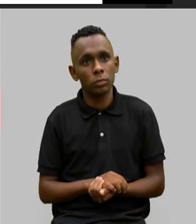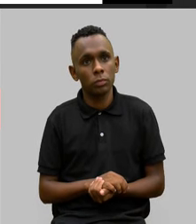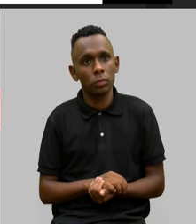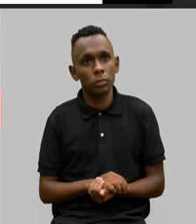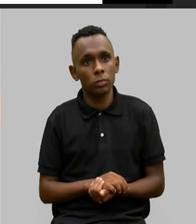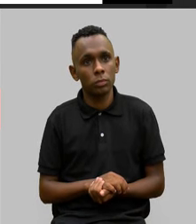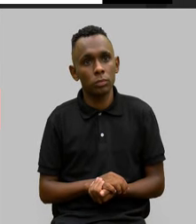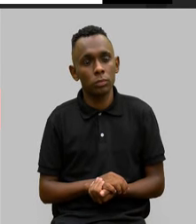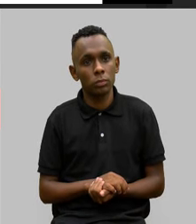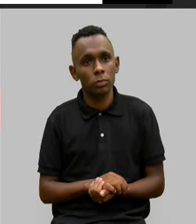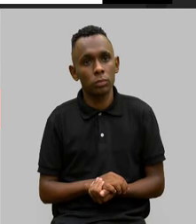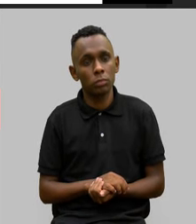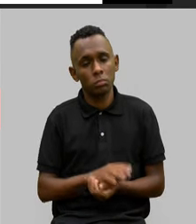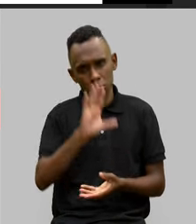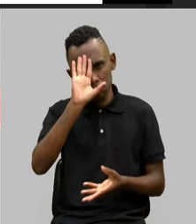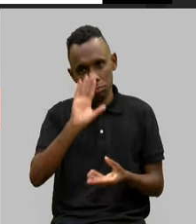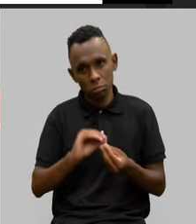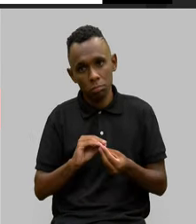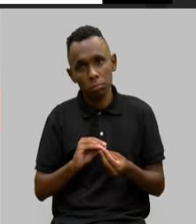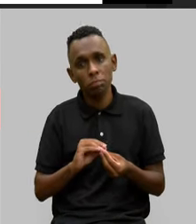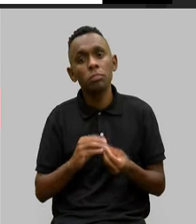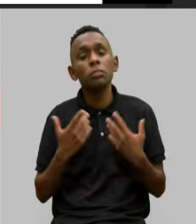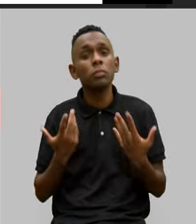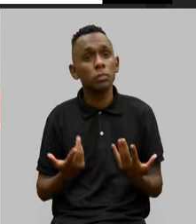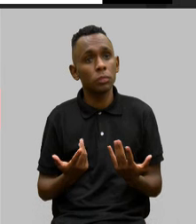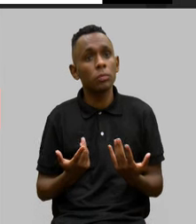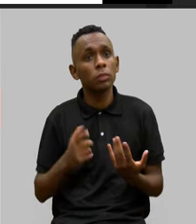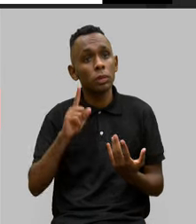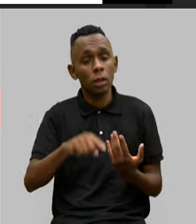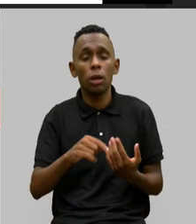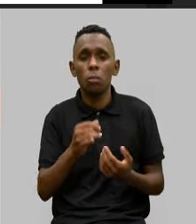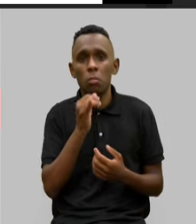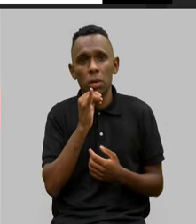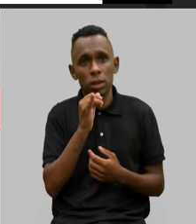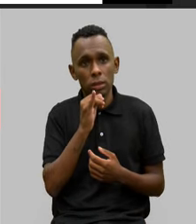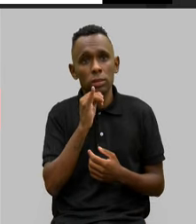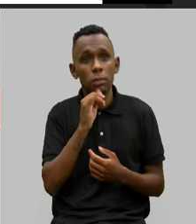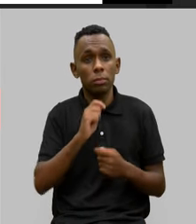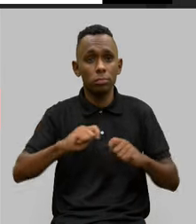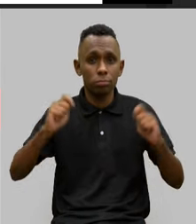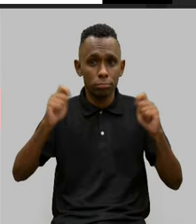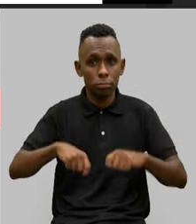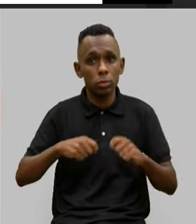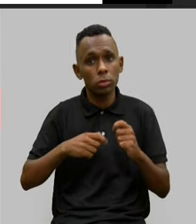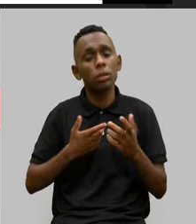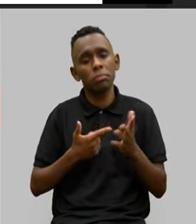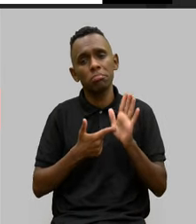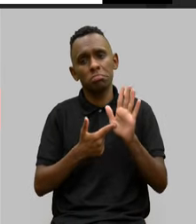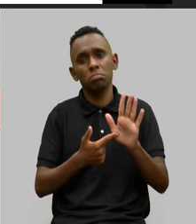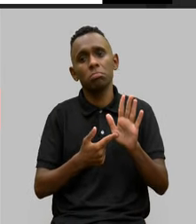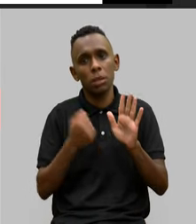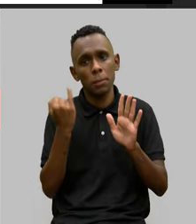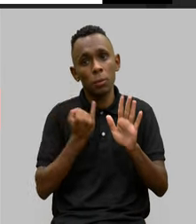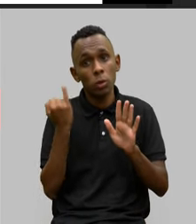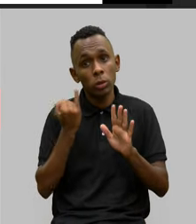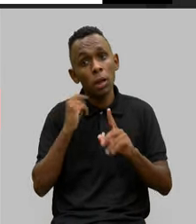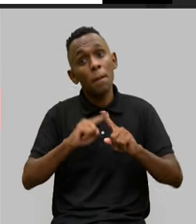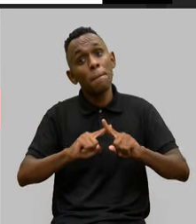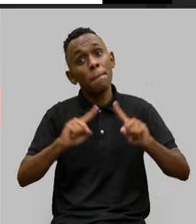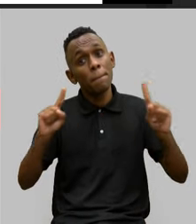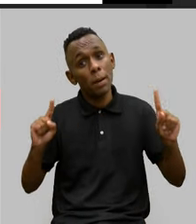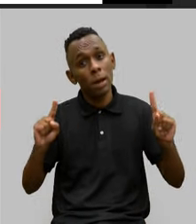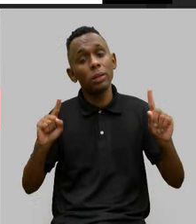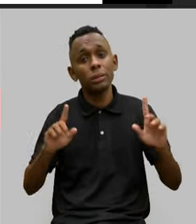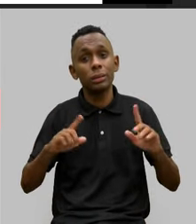eh enfim eh é um exemplo viável a ser a ser citado entretanto